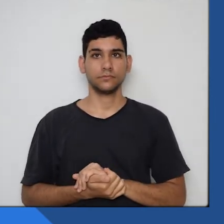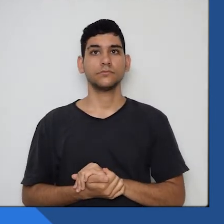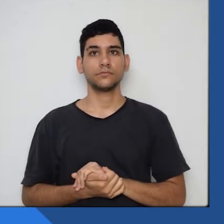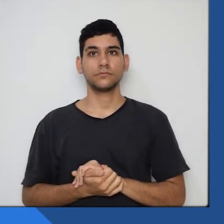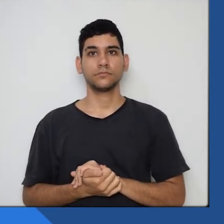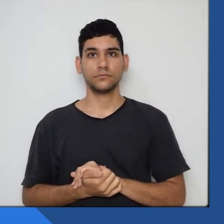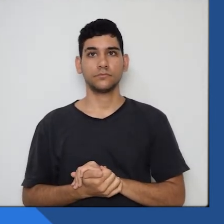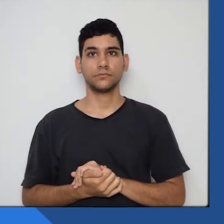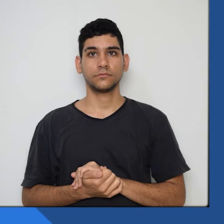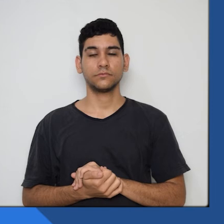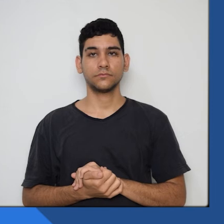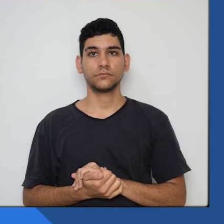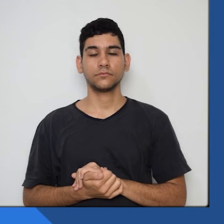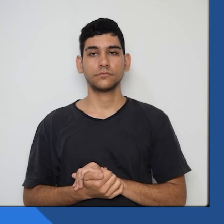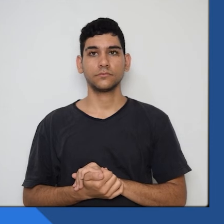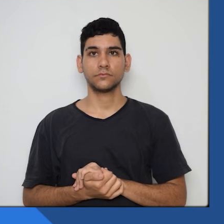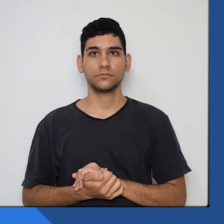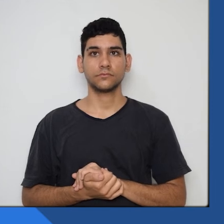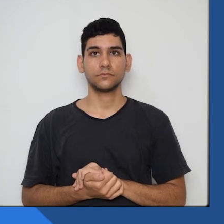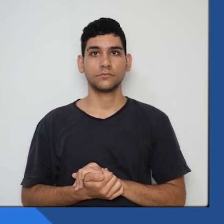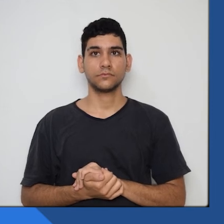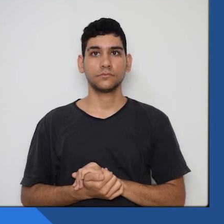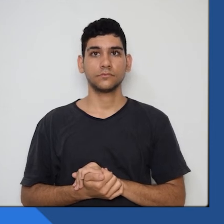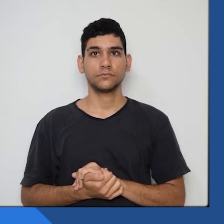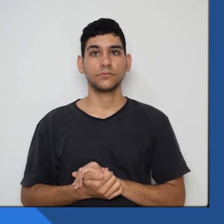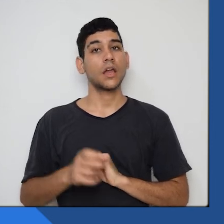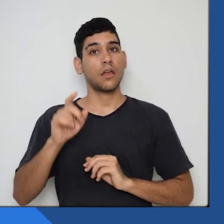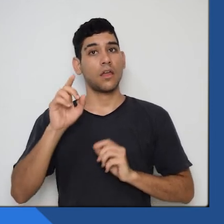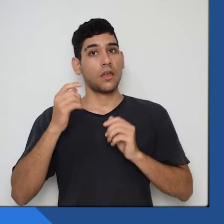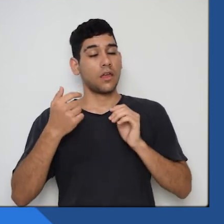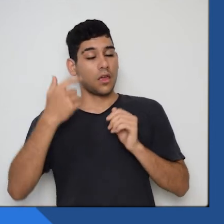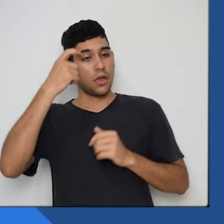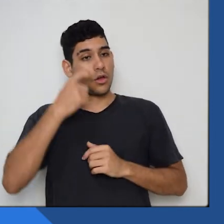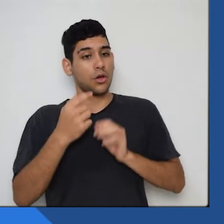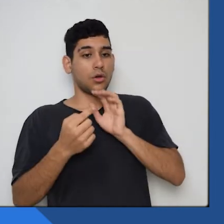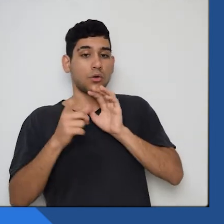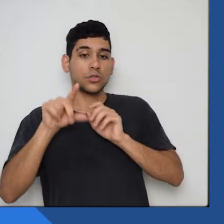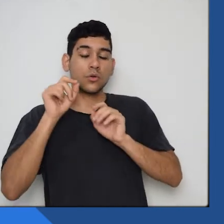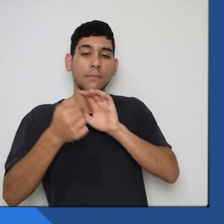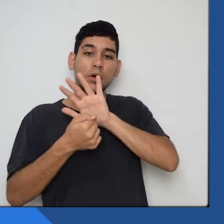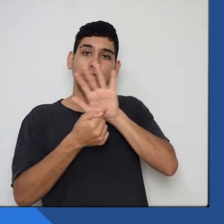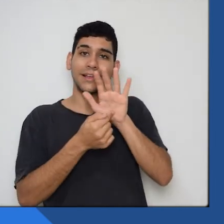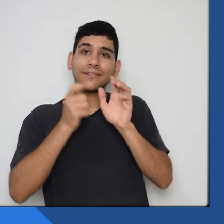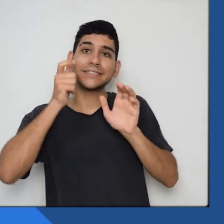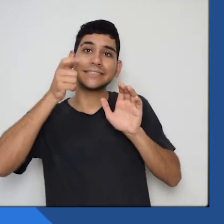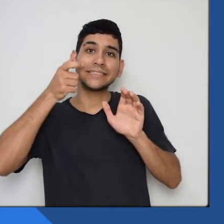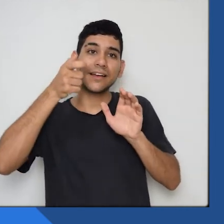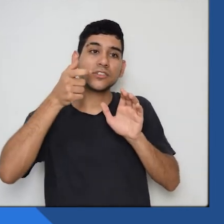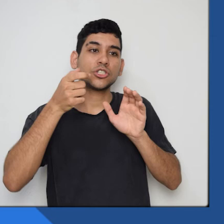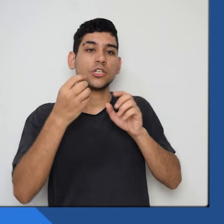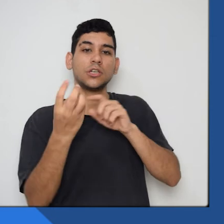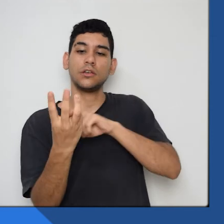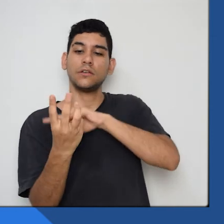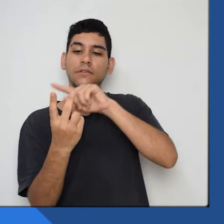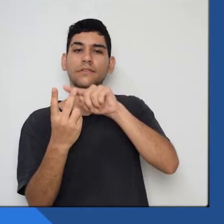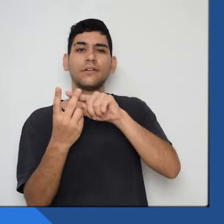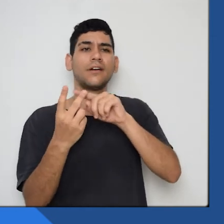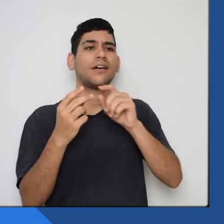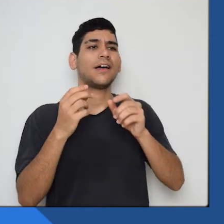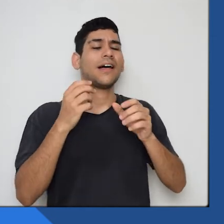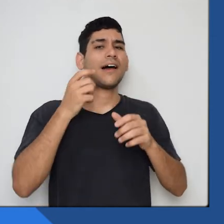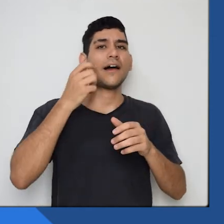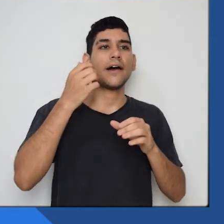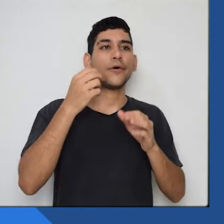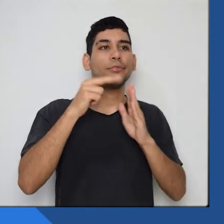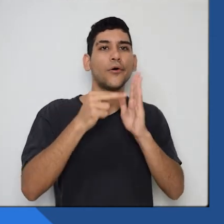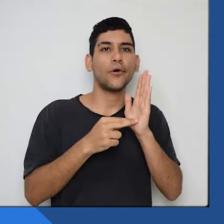prazo aqui, ó. Esse prazo aqui ainda esteja vigente, eu escolho mostrar para o estudante a tentativa,